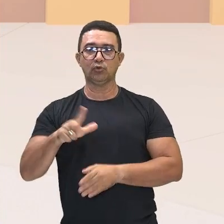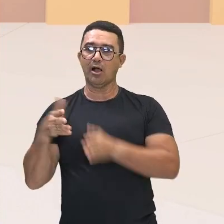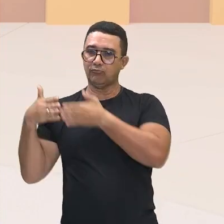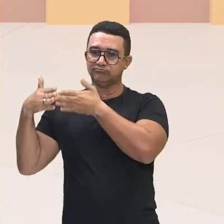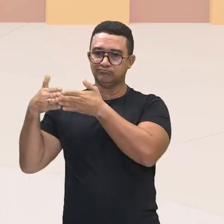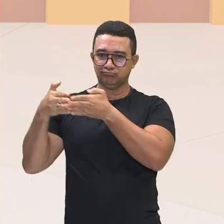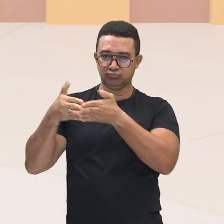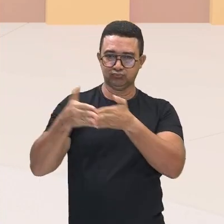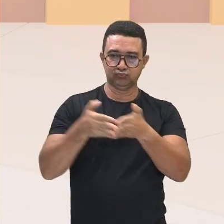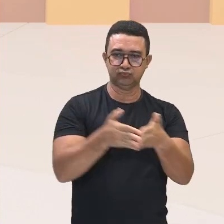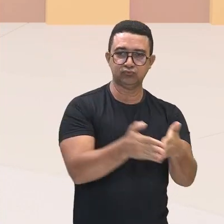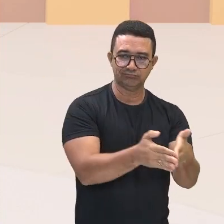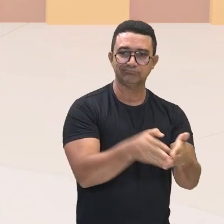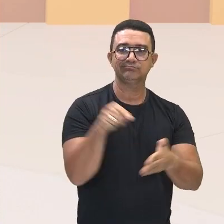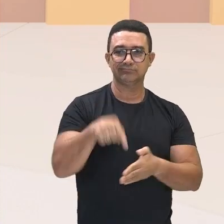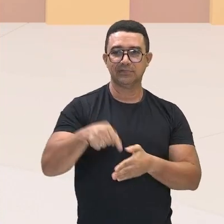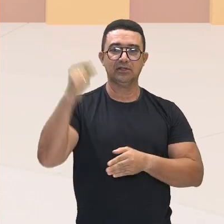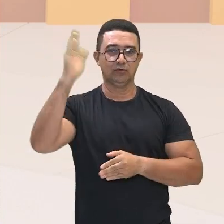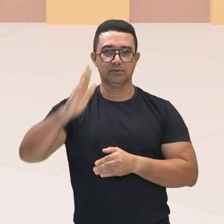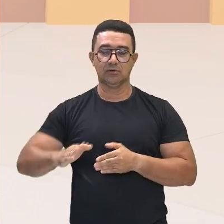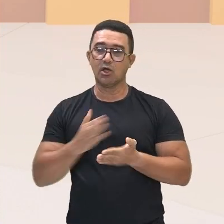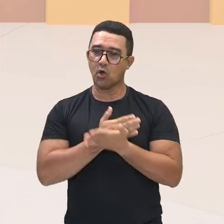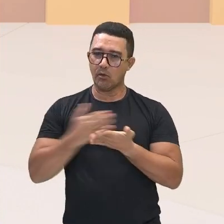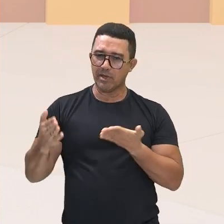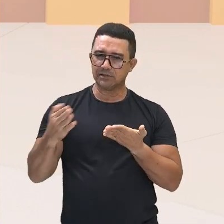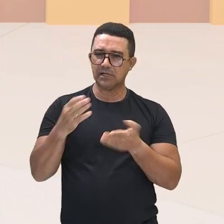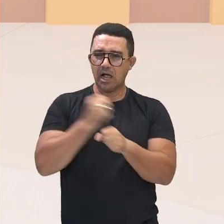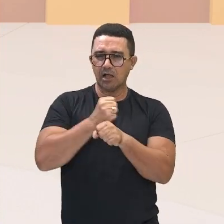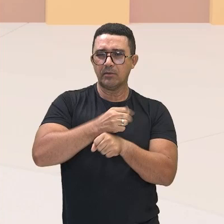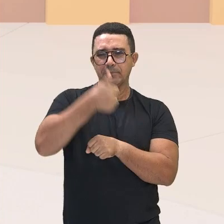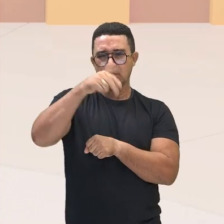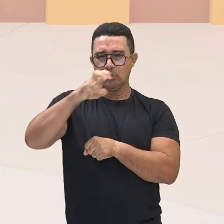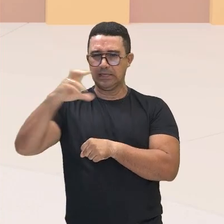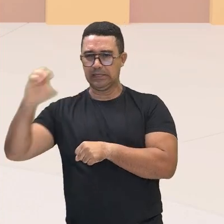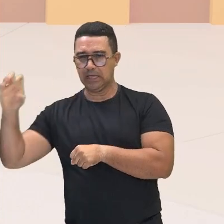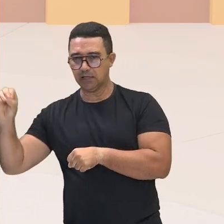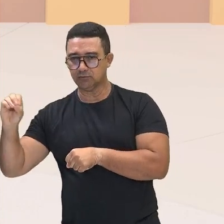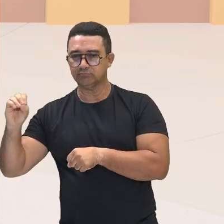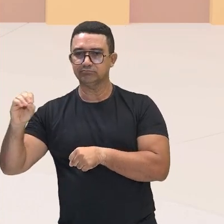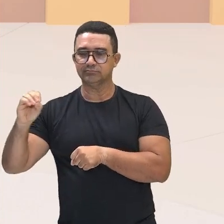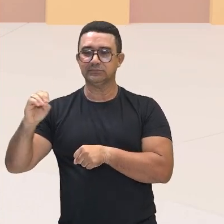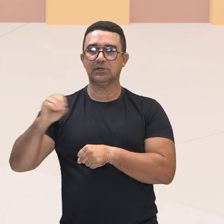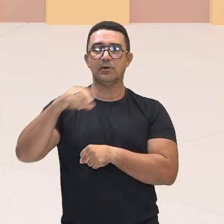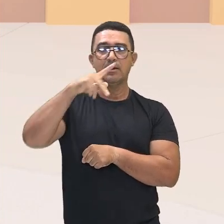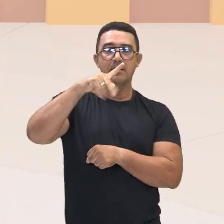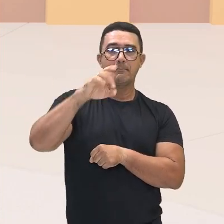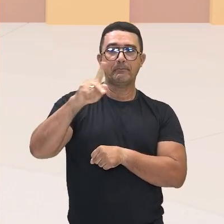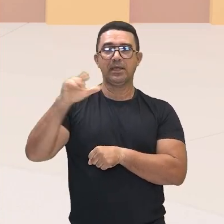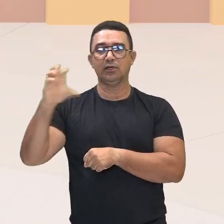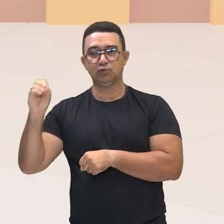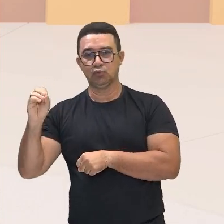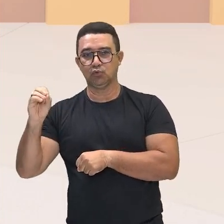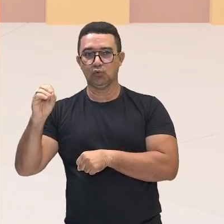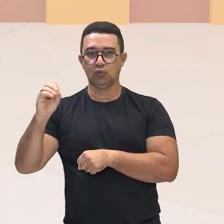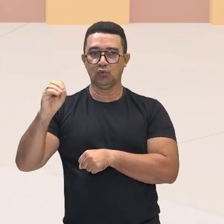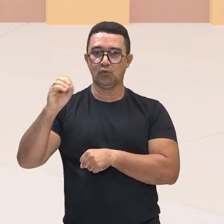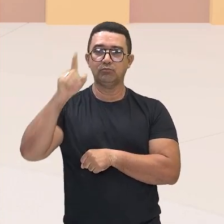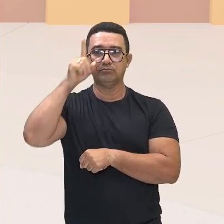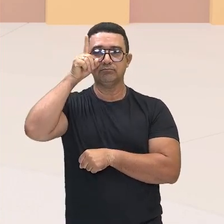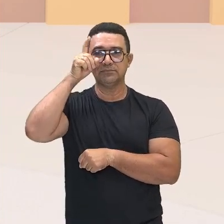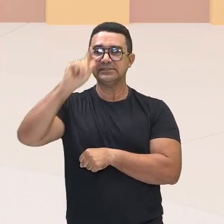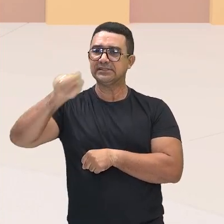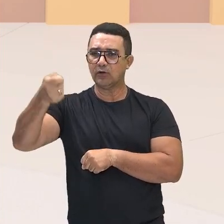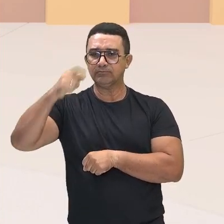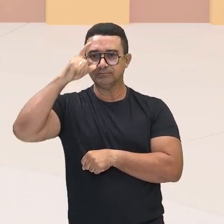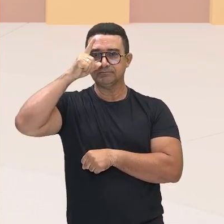a gente consegue, então, identificar a partir de 1500, com a chegada do Pedro Álvares Cabral em nosso território, a gente vai